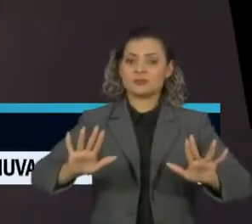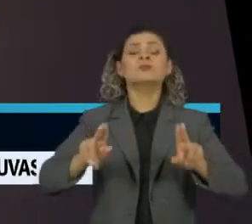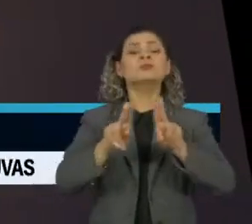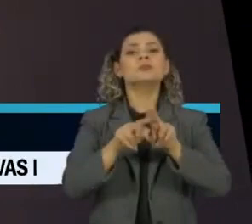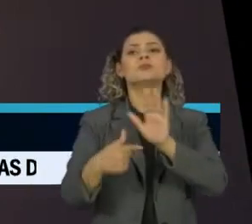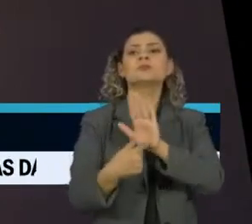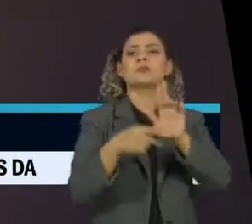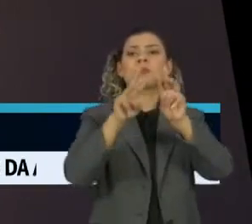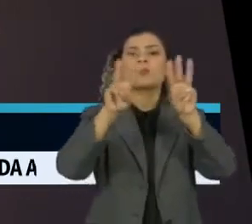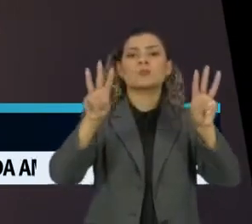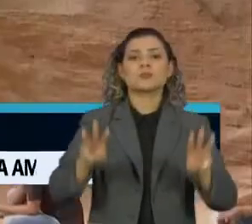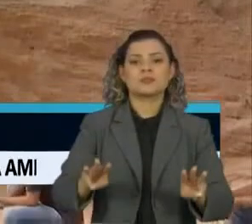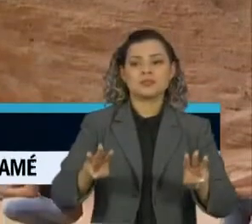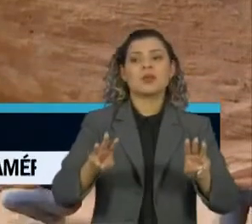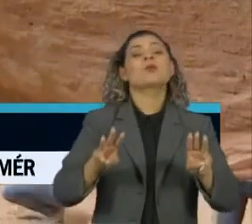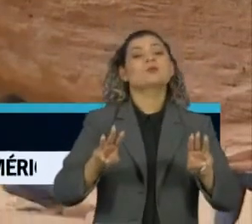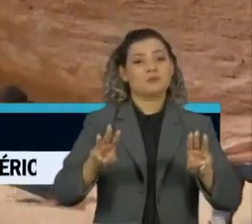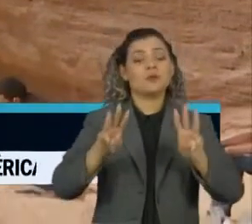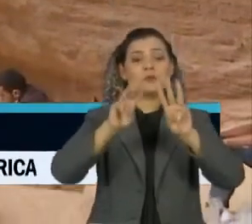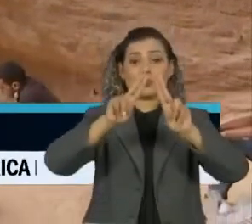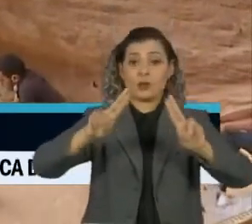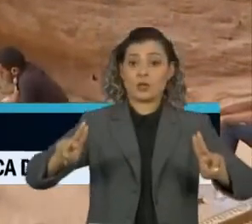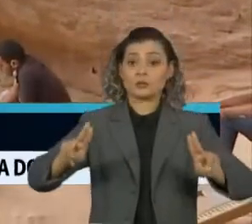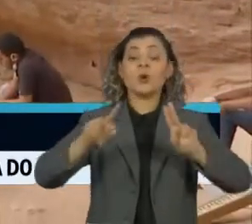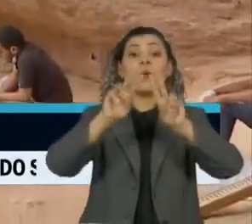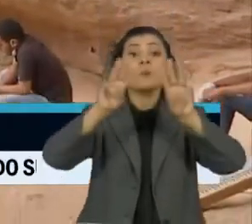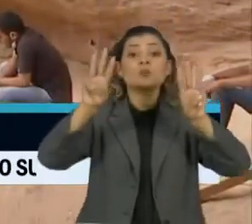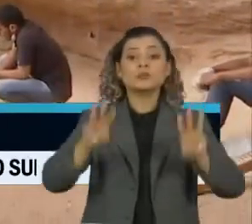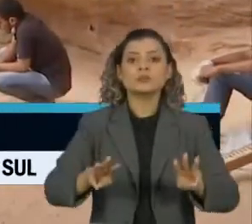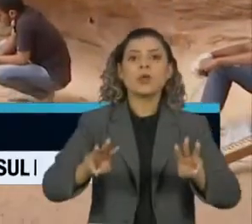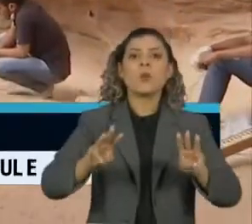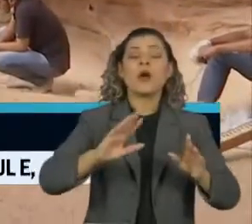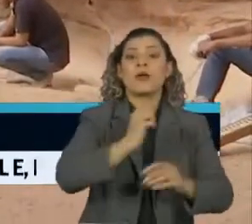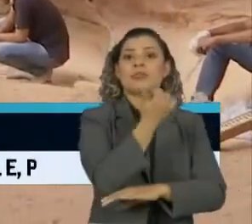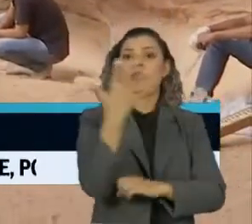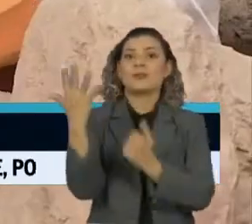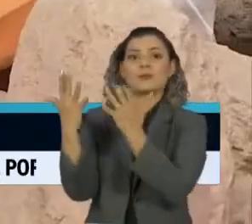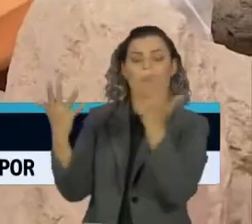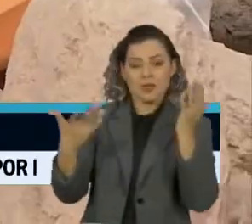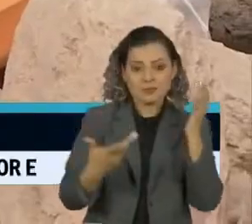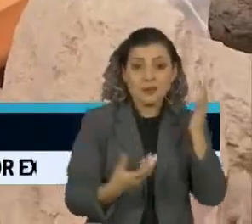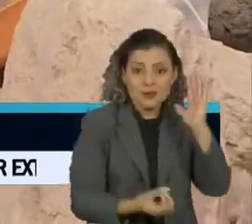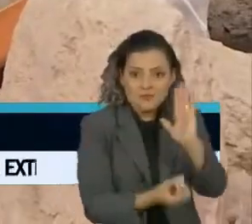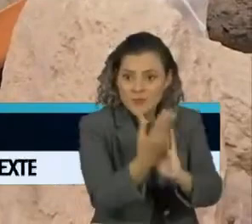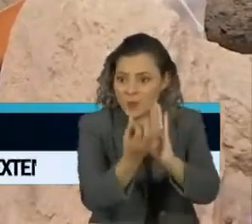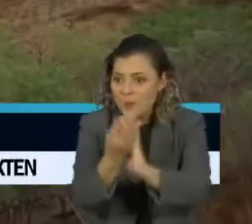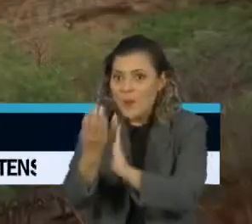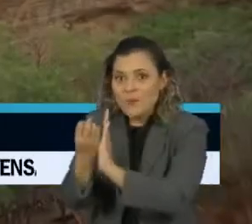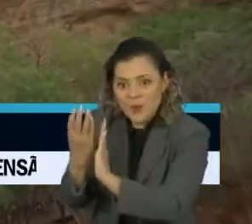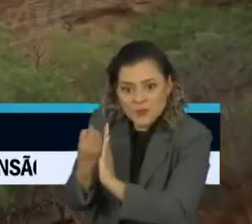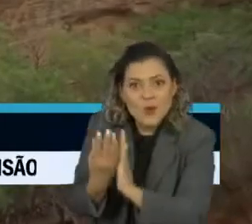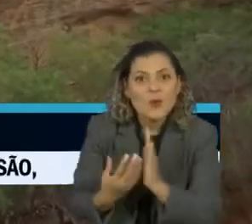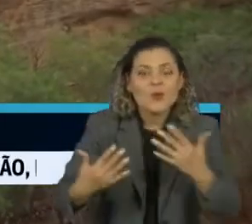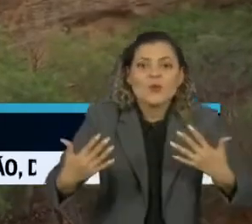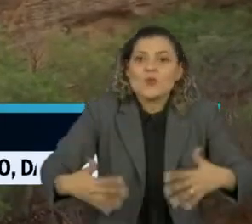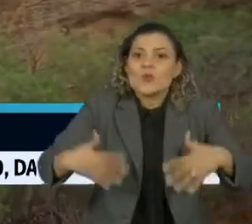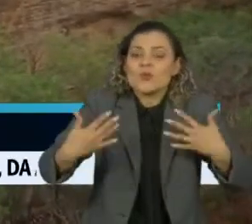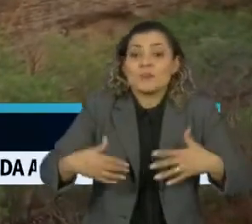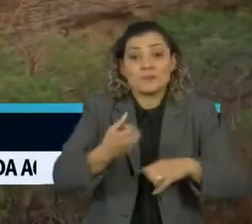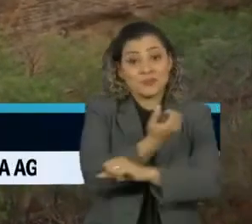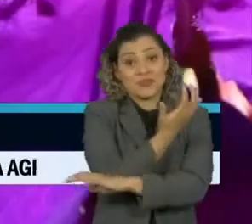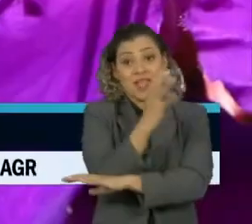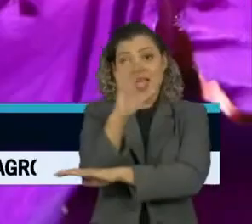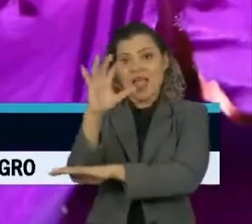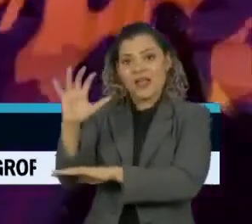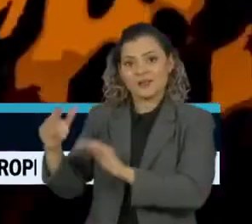da Natureza. Por envolver as comunidades locais, transformou vidas no sertão. O Repórter